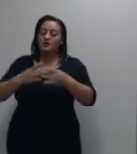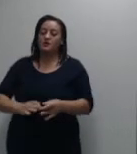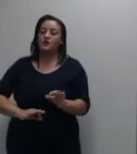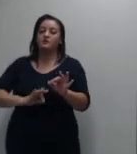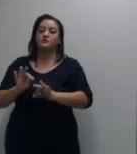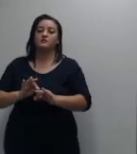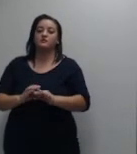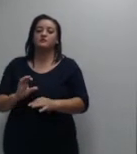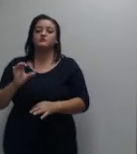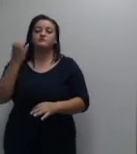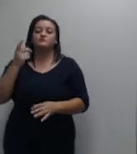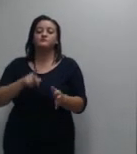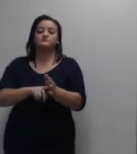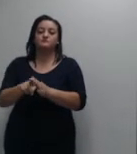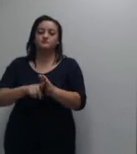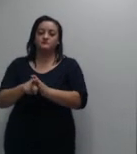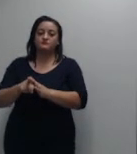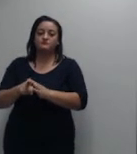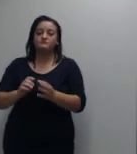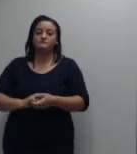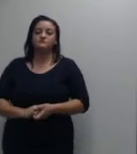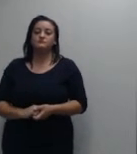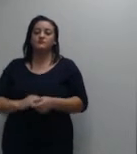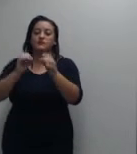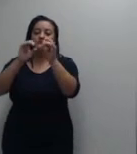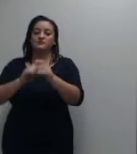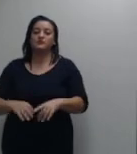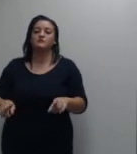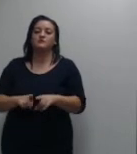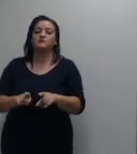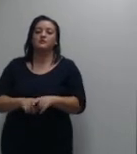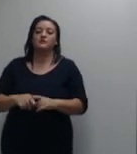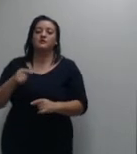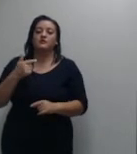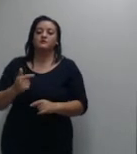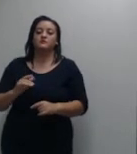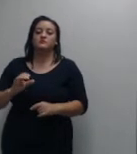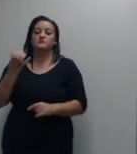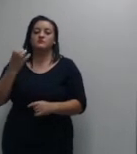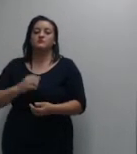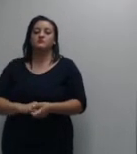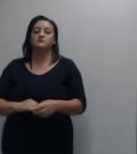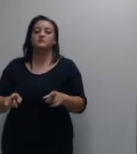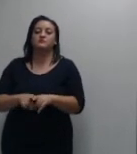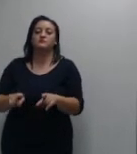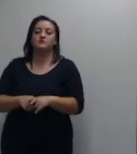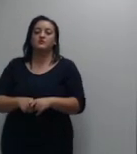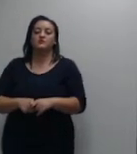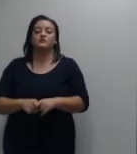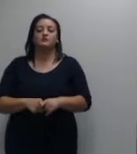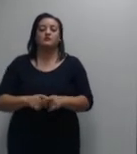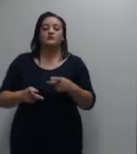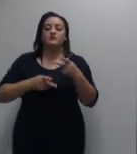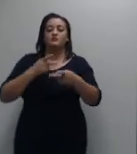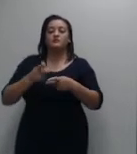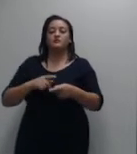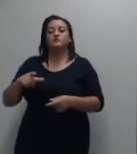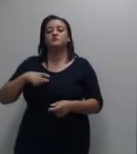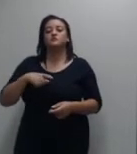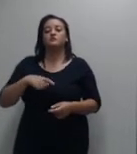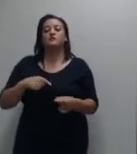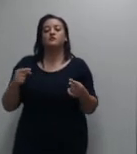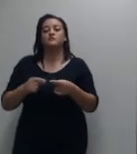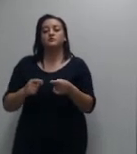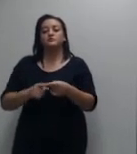decisão questionar a razão porque as duas decisões em comento tiveram o objetivo